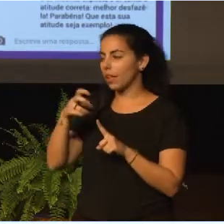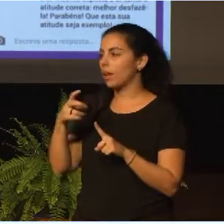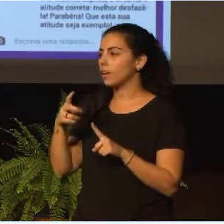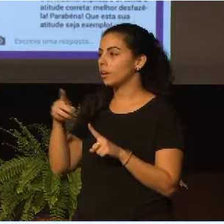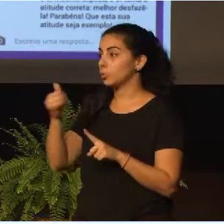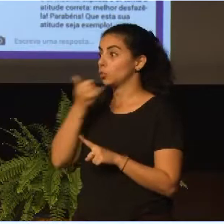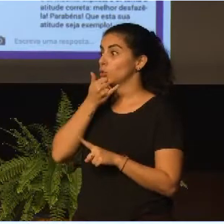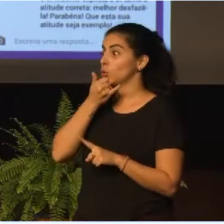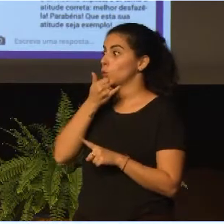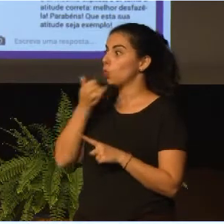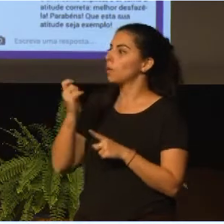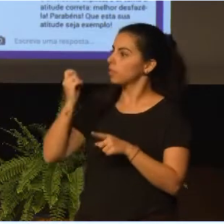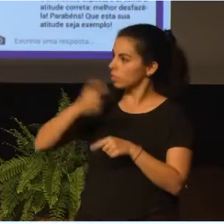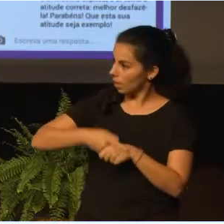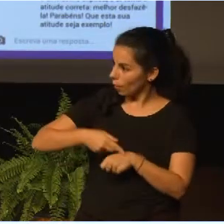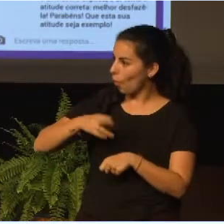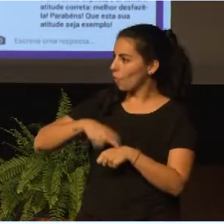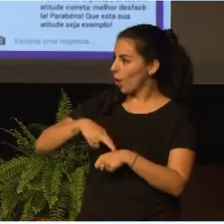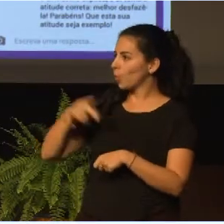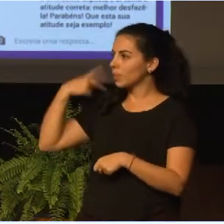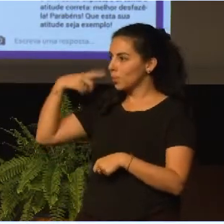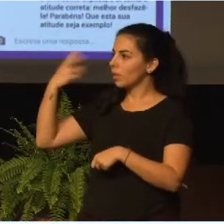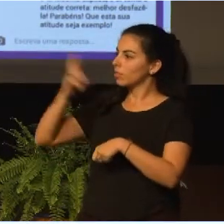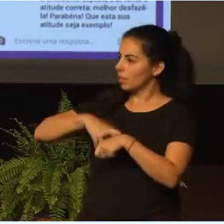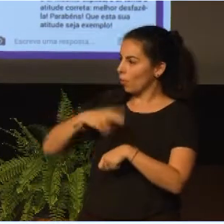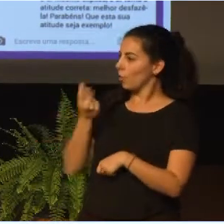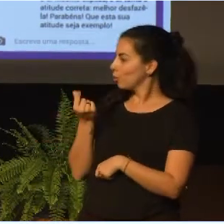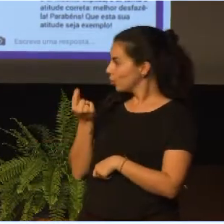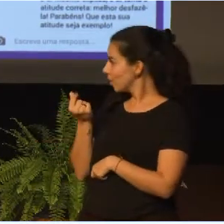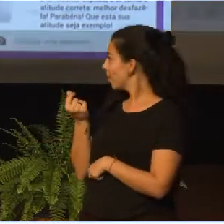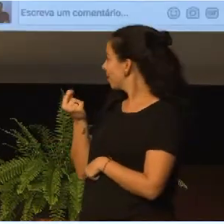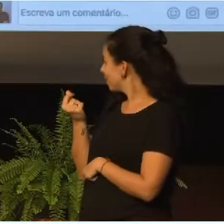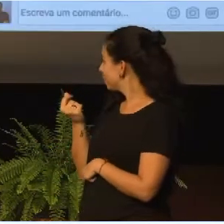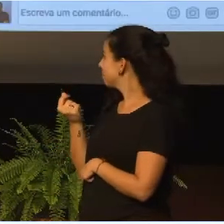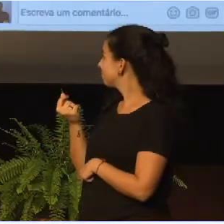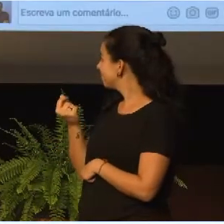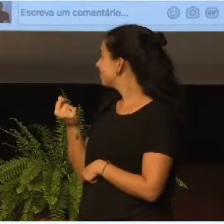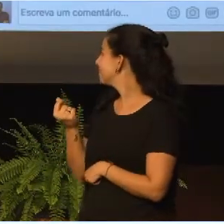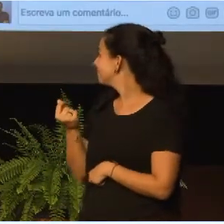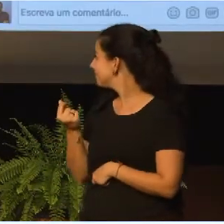devolvendo o dinheiro para um outro cara que cobrou ele aqui, ó, para Roberto.